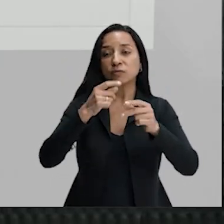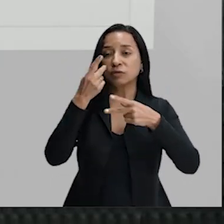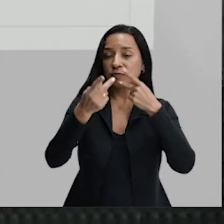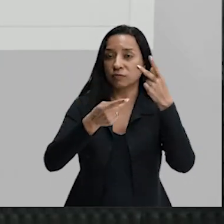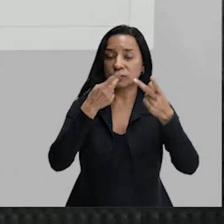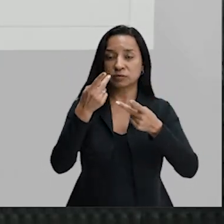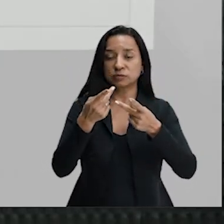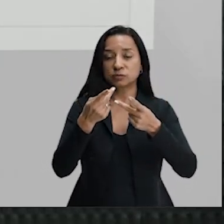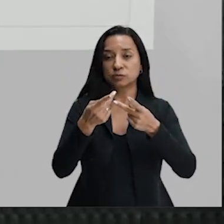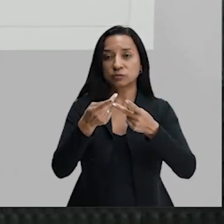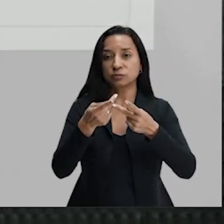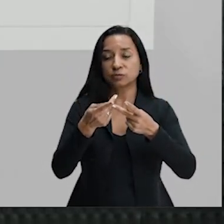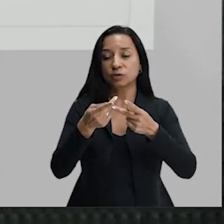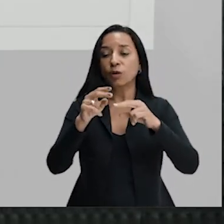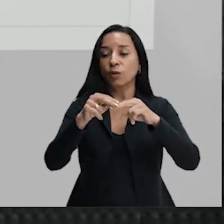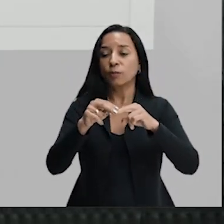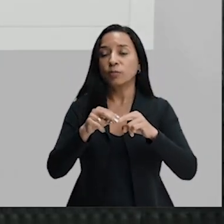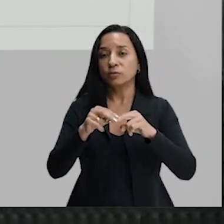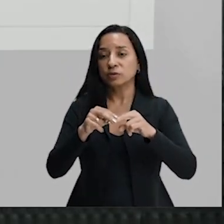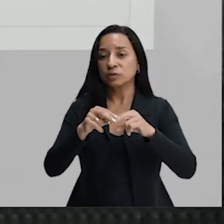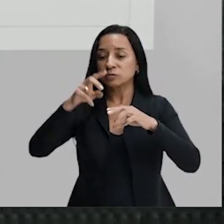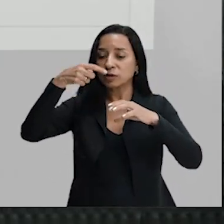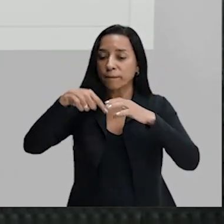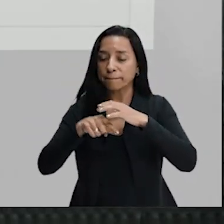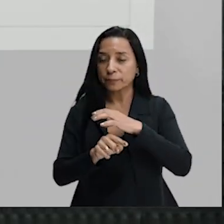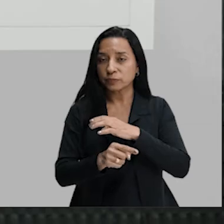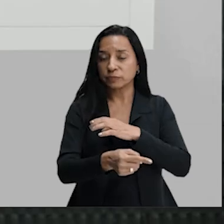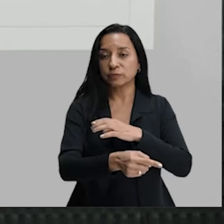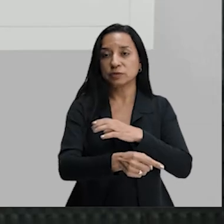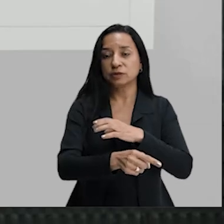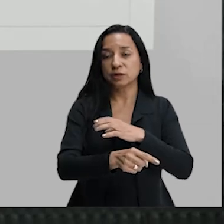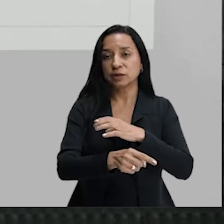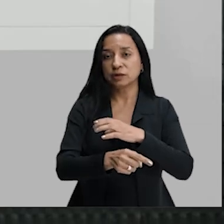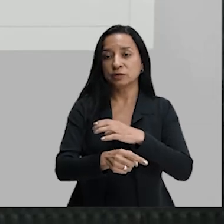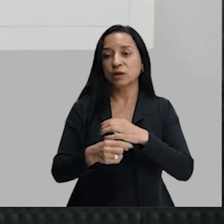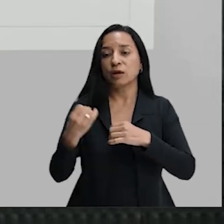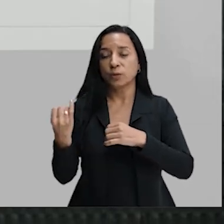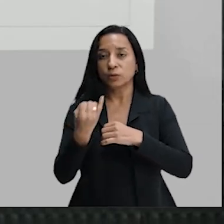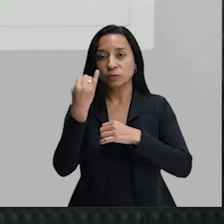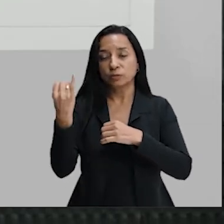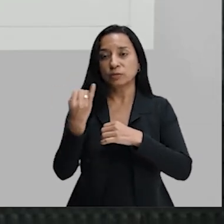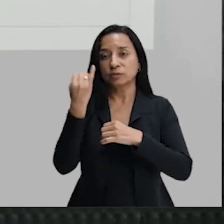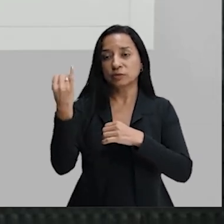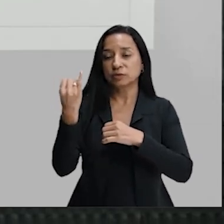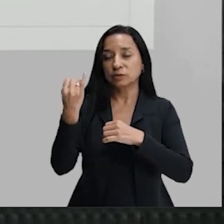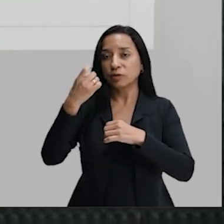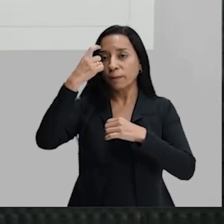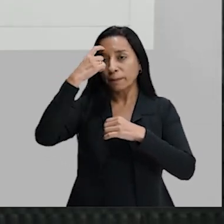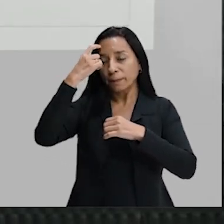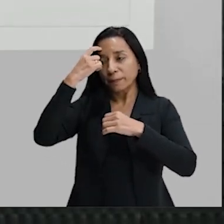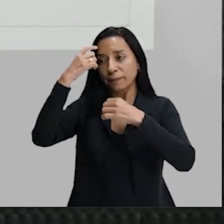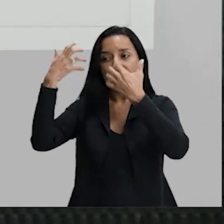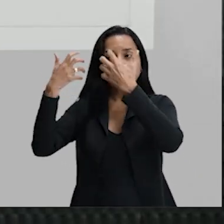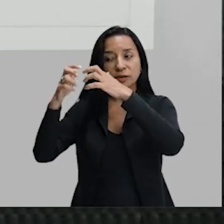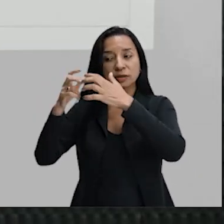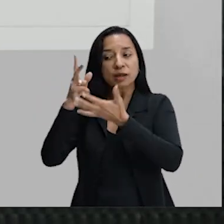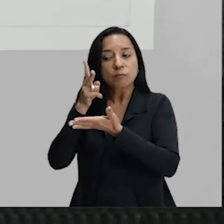E é por isto que a radicalidade ela é muito importante. E aí este pensar